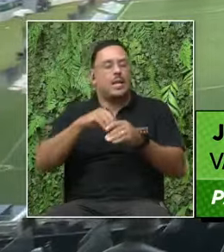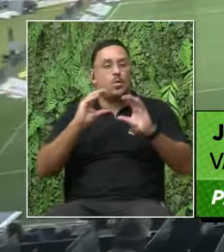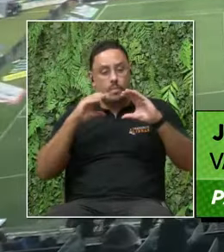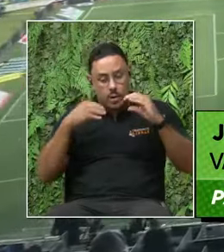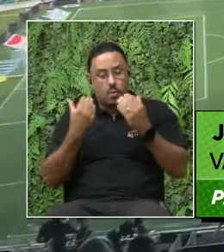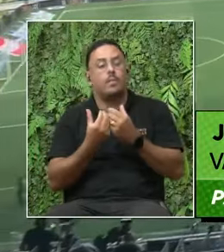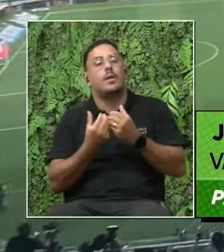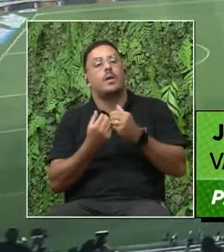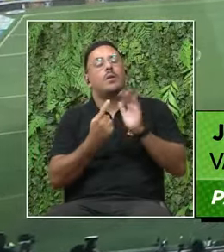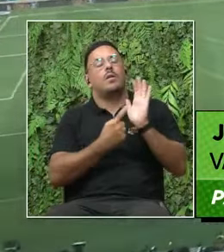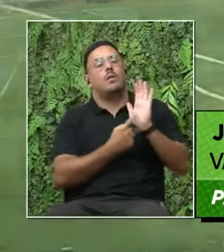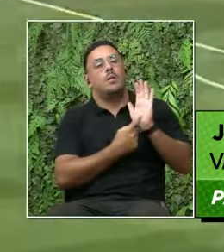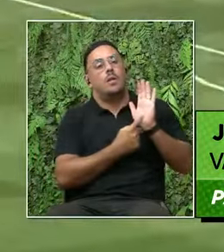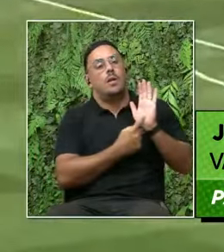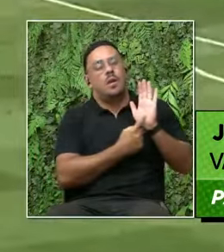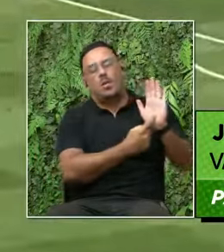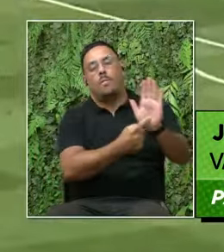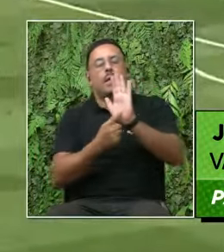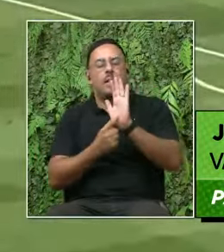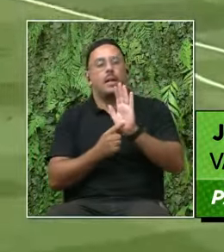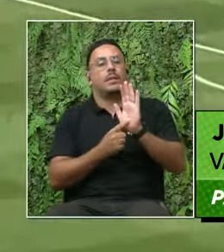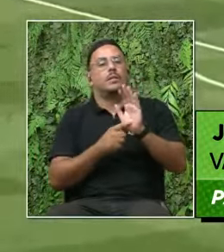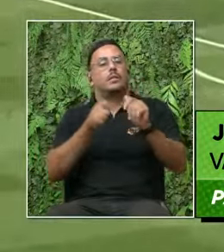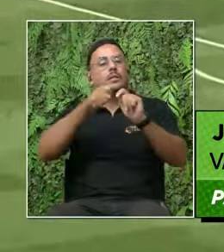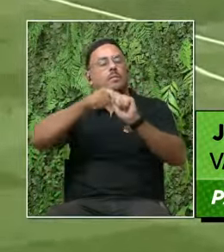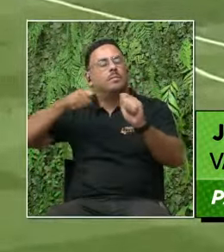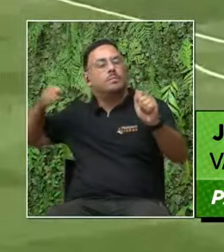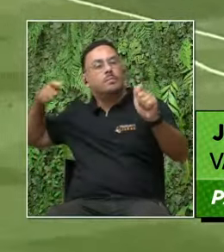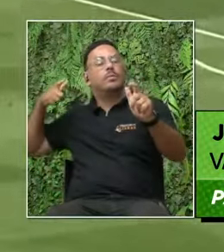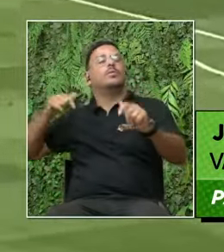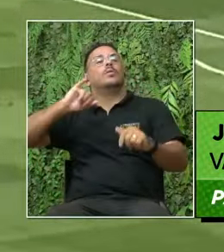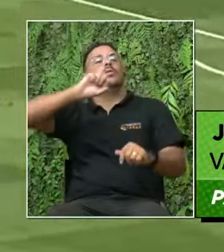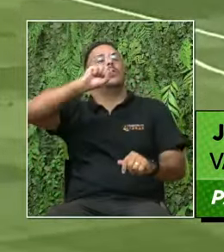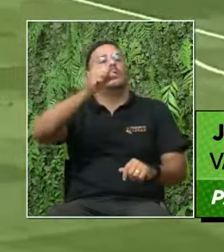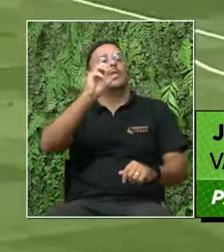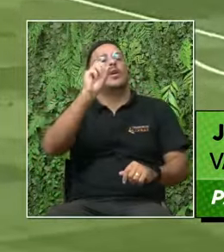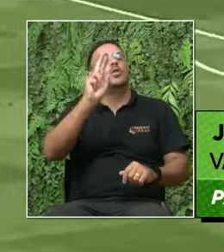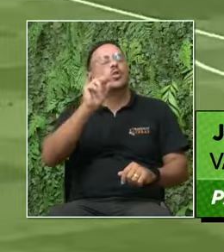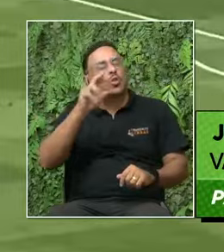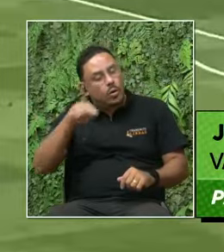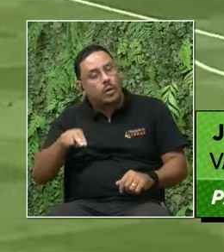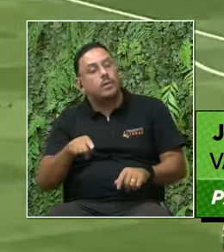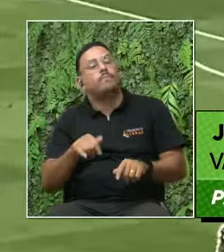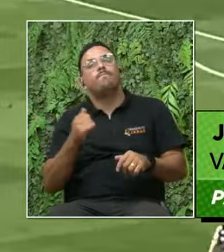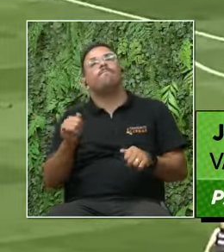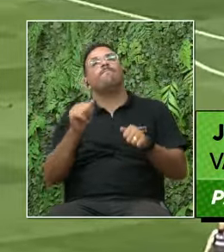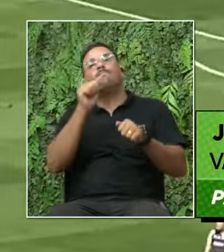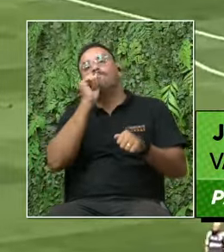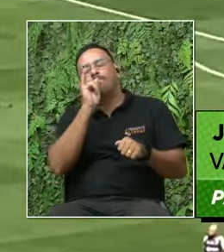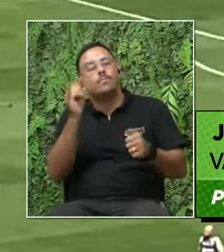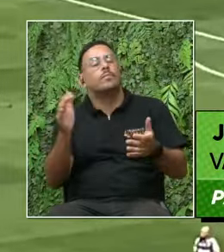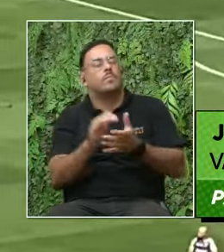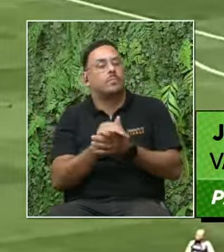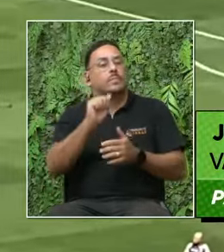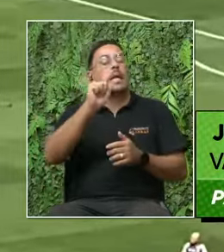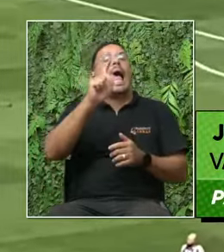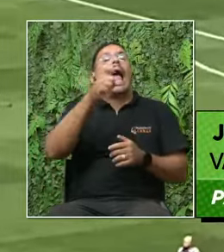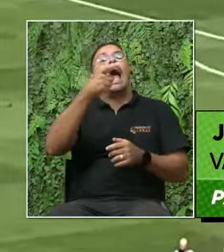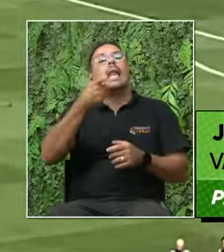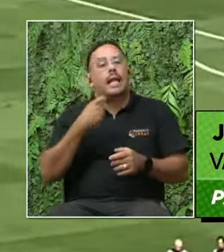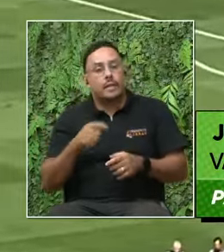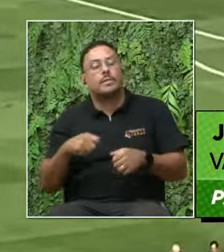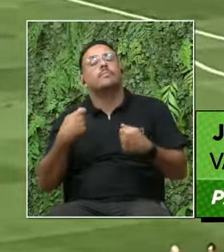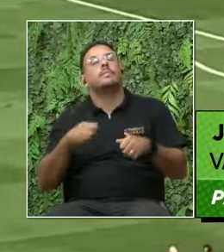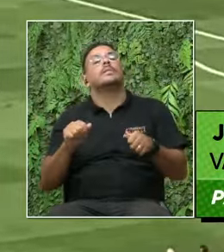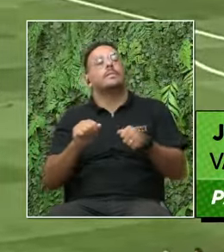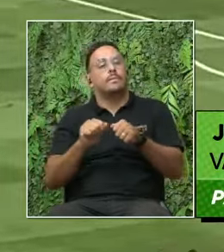em homenagem ao Marcelo Moreno assim como o Cruzeiro fez ao sorim assim como o Cruzeiro fez por exemplo ao Alex né tem que fazer